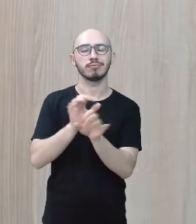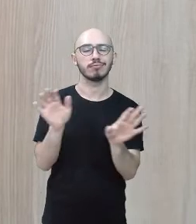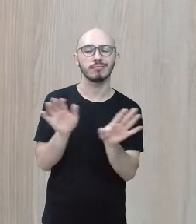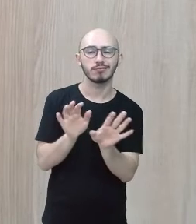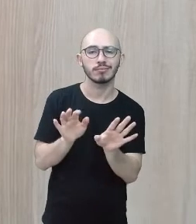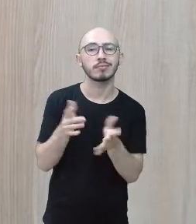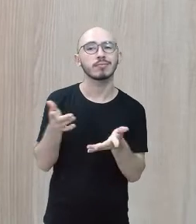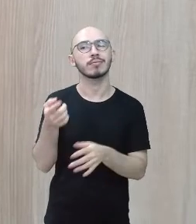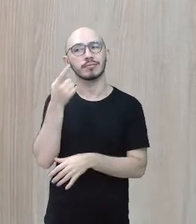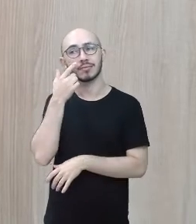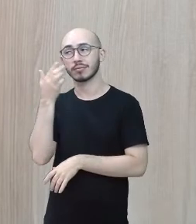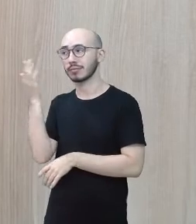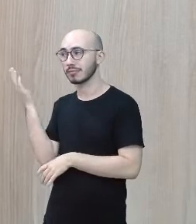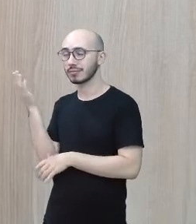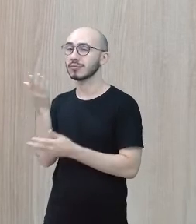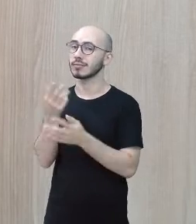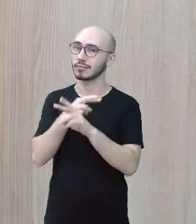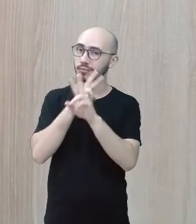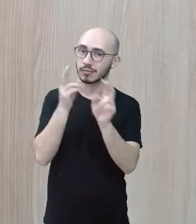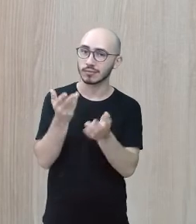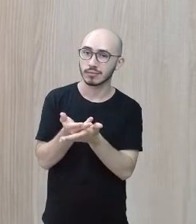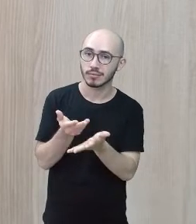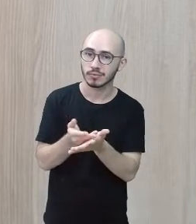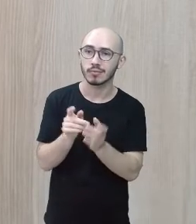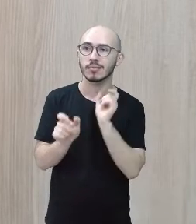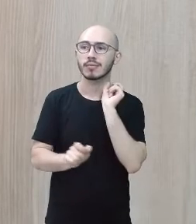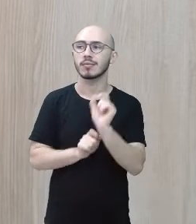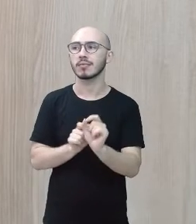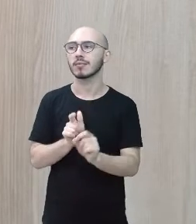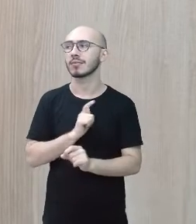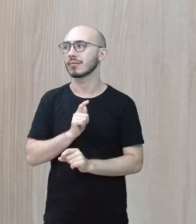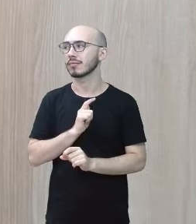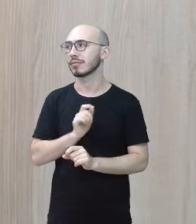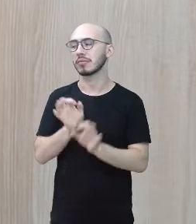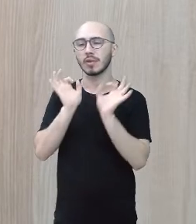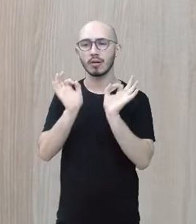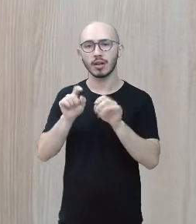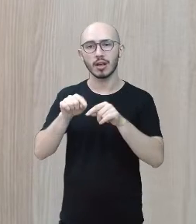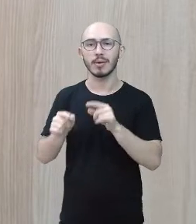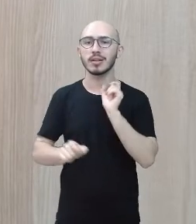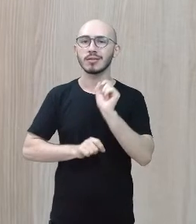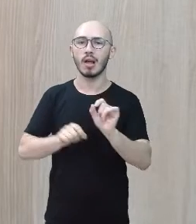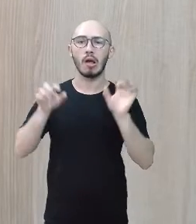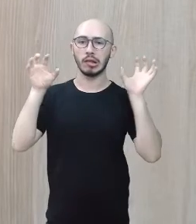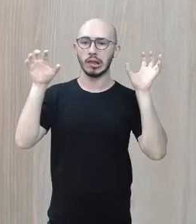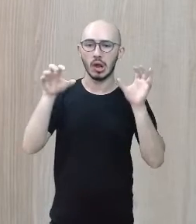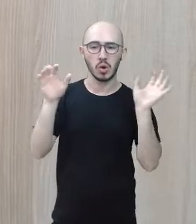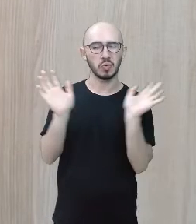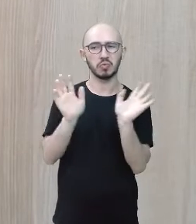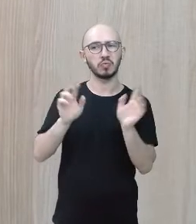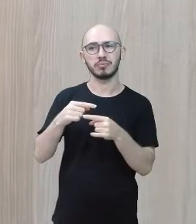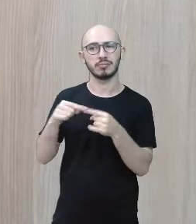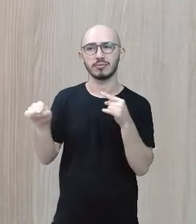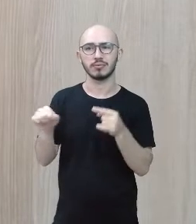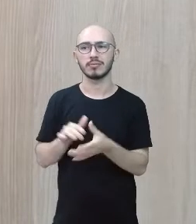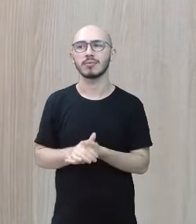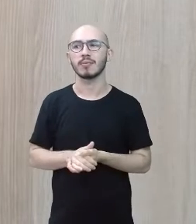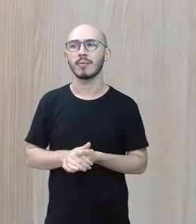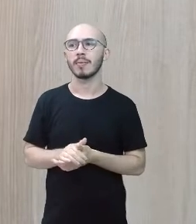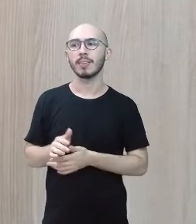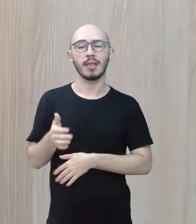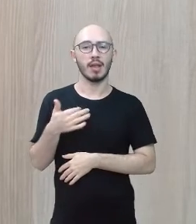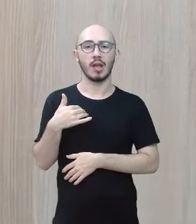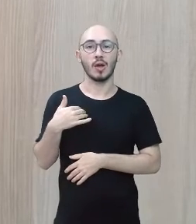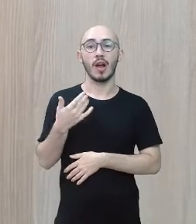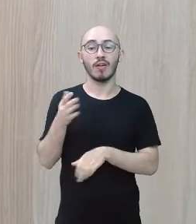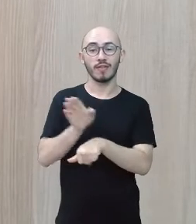gente fala, pelo menos, qualquer um dos dois ali está limpeza. Agora, terror não tem condições, não. Terror, até o infantil, eu já